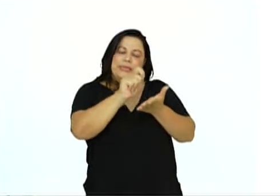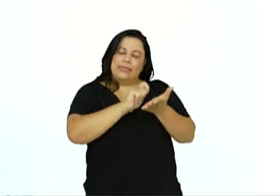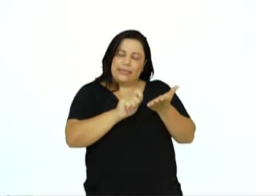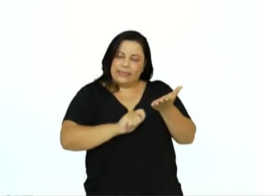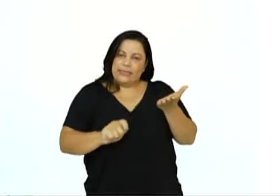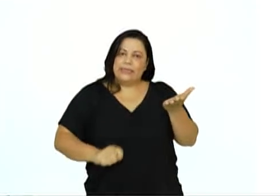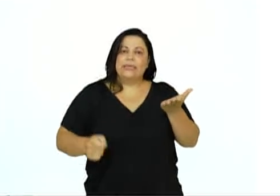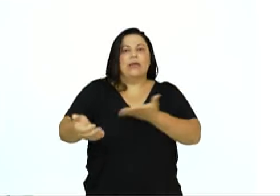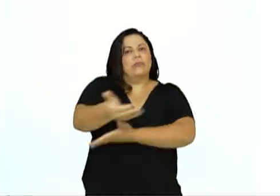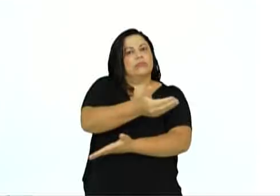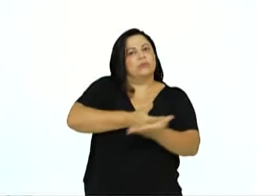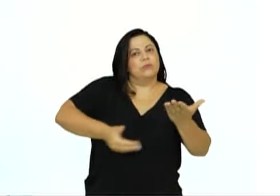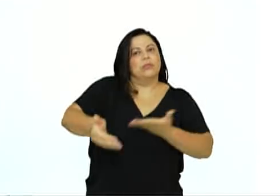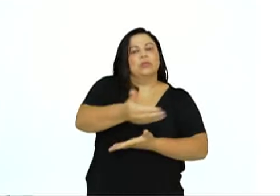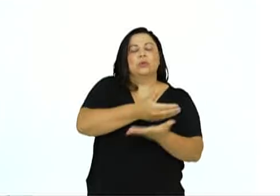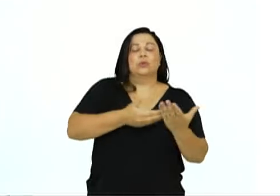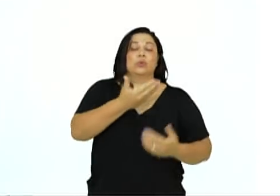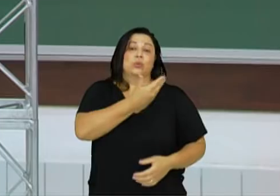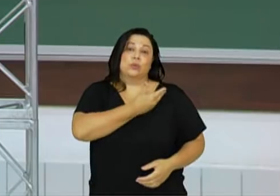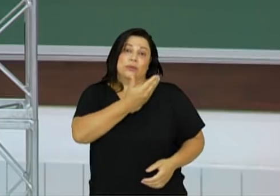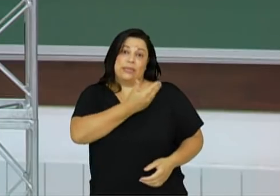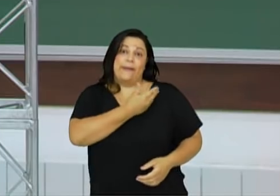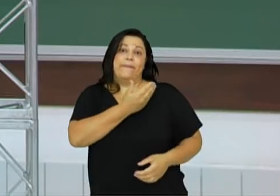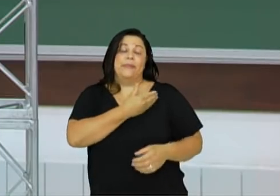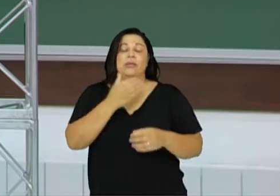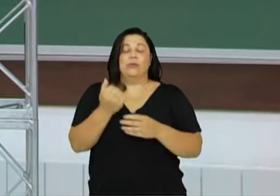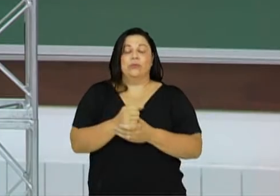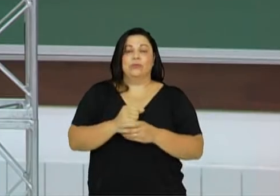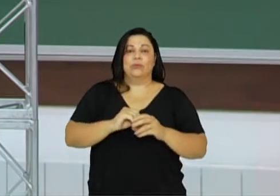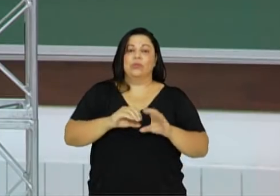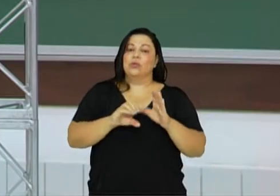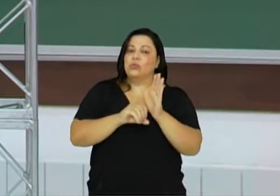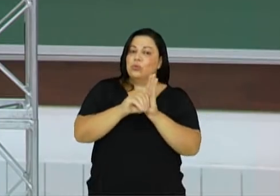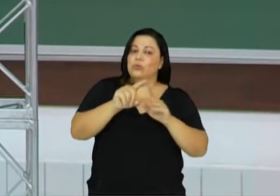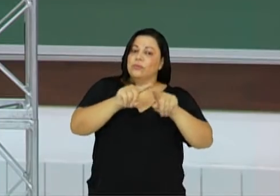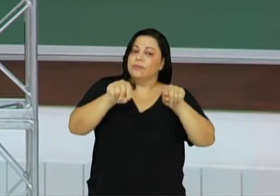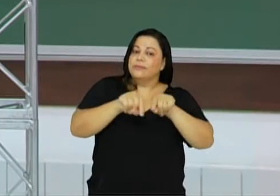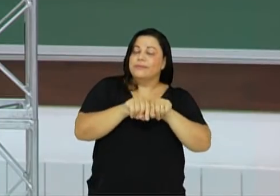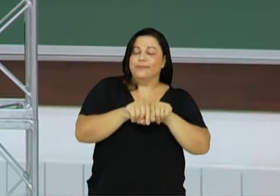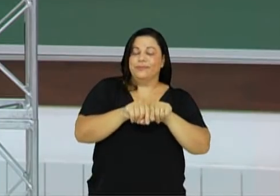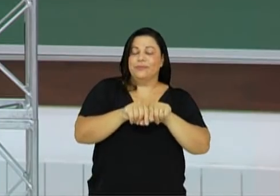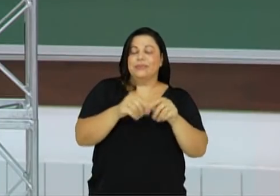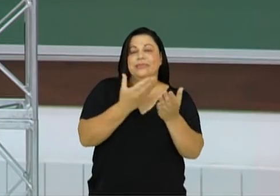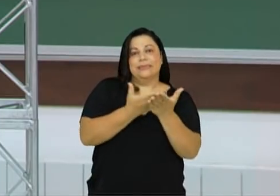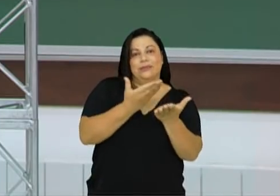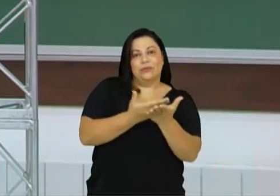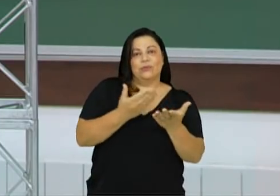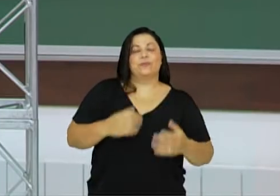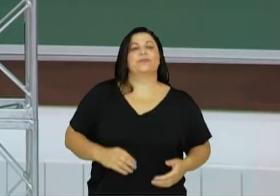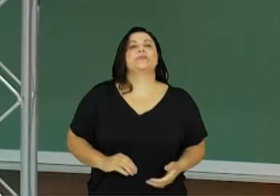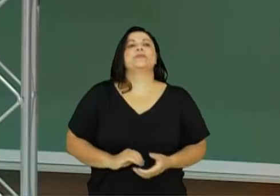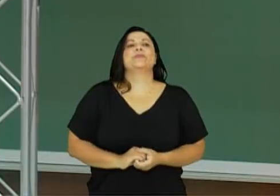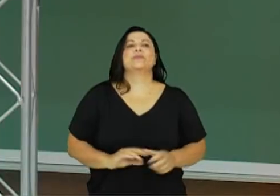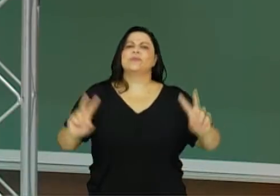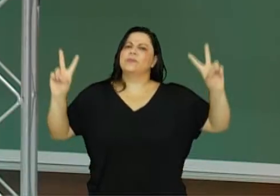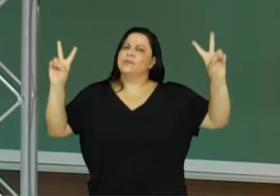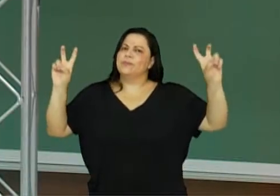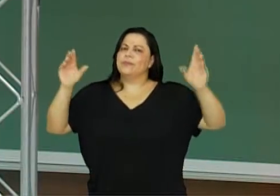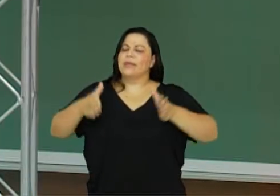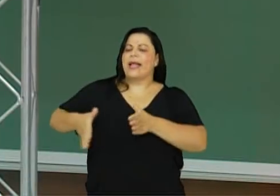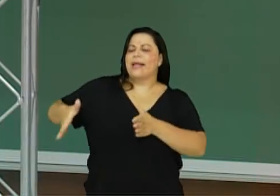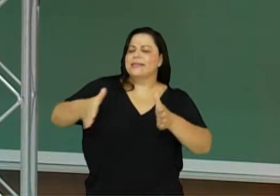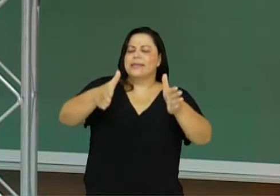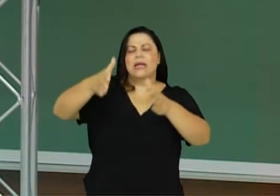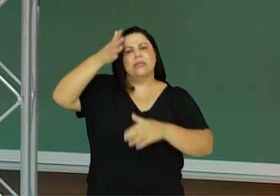seus colegas, compartilhem no Classroom a sua resposta. Pessoal, as estradas romanas, né? Elas eram estradas